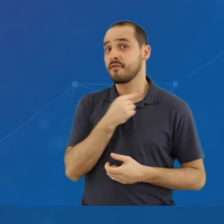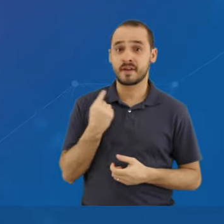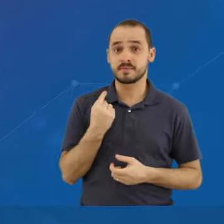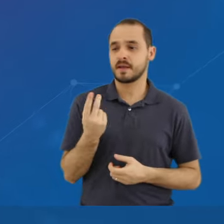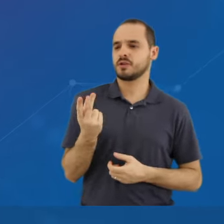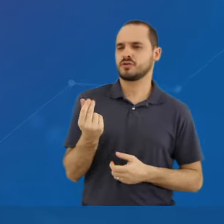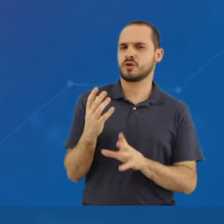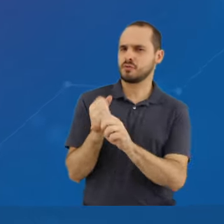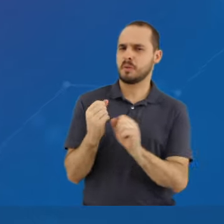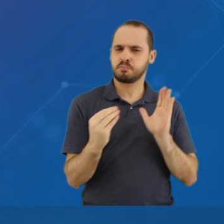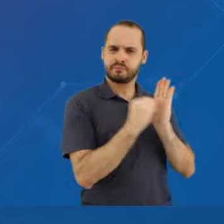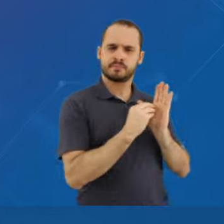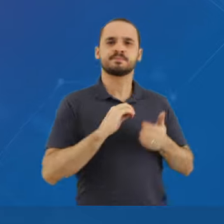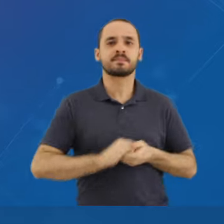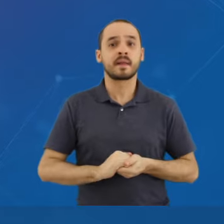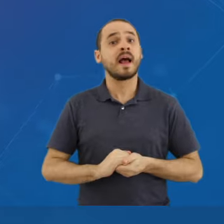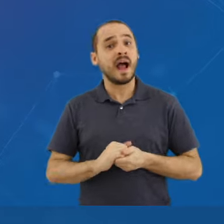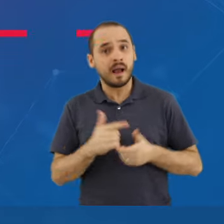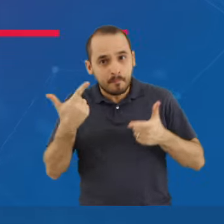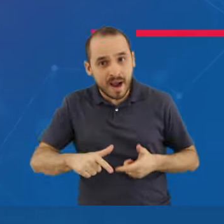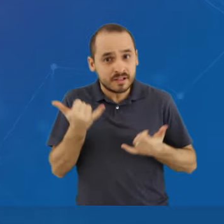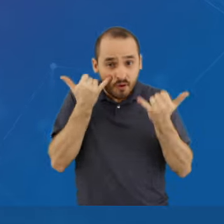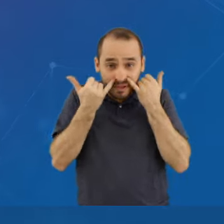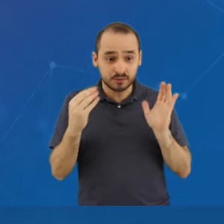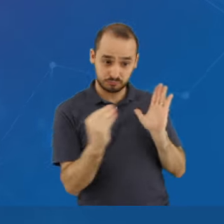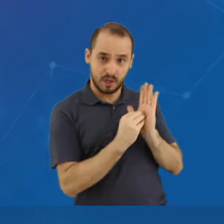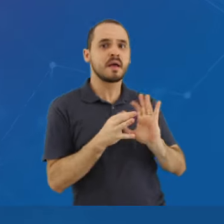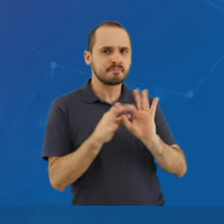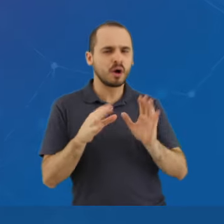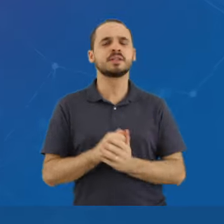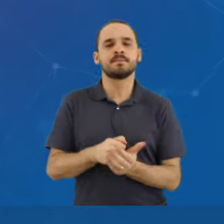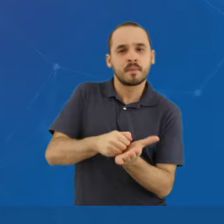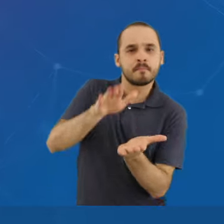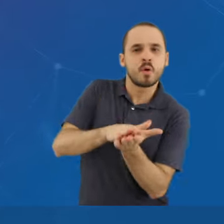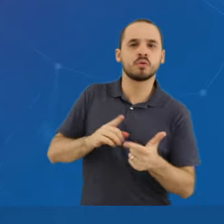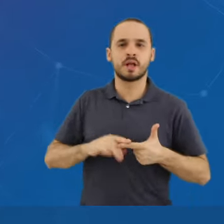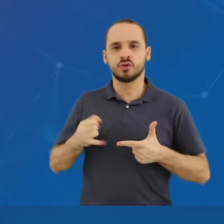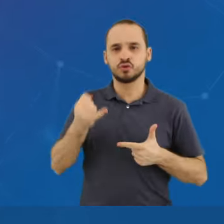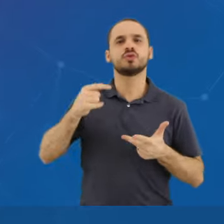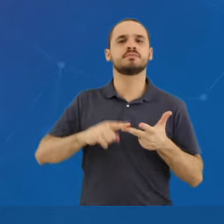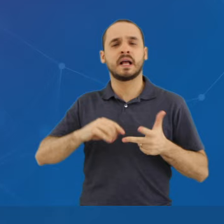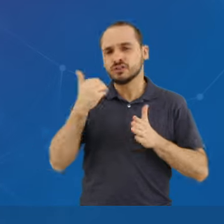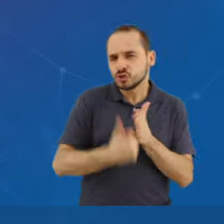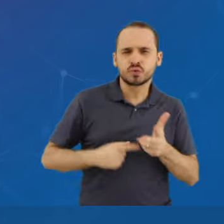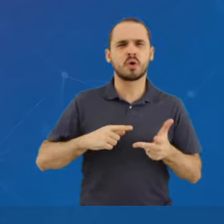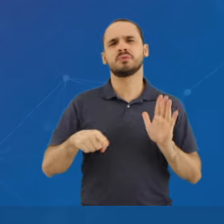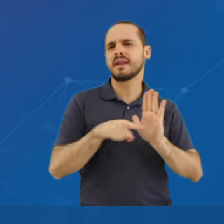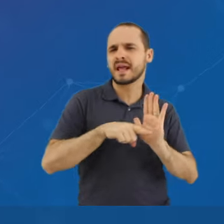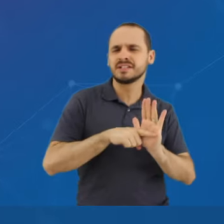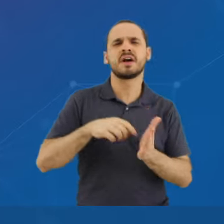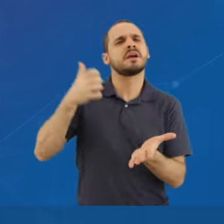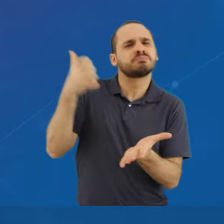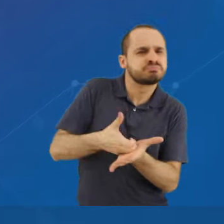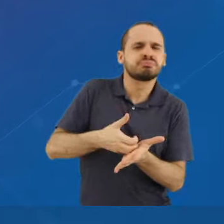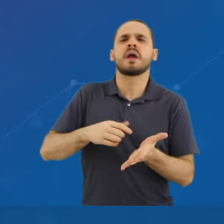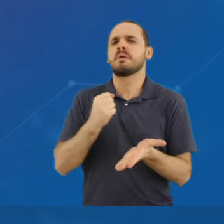vencimento e o valor. Além disso, é possível incluir mais dados, como multa, juros, desconto, abatimento,